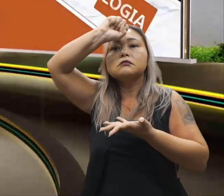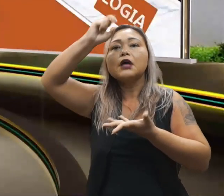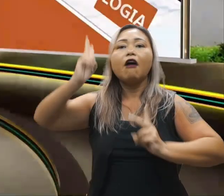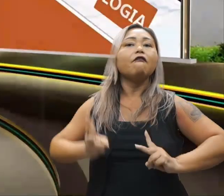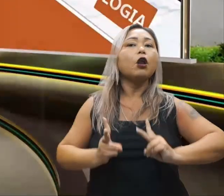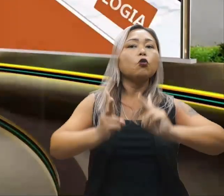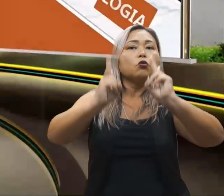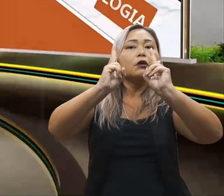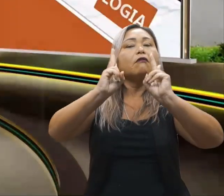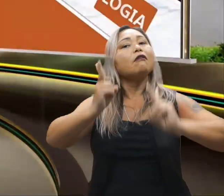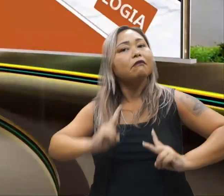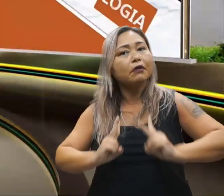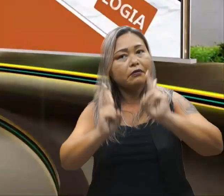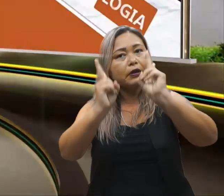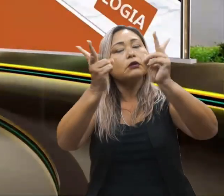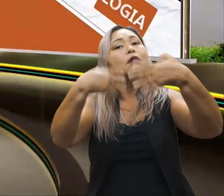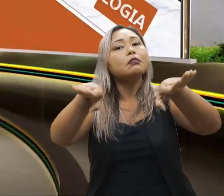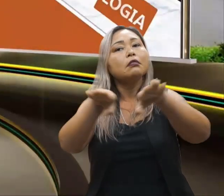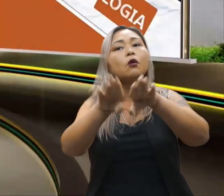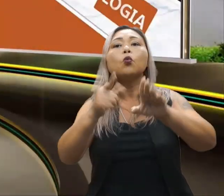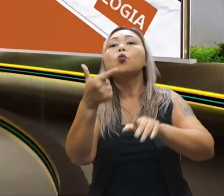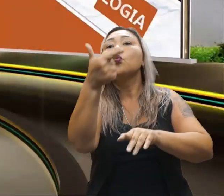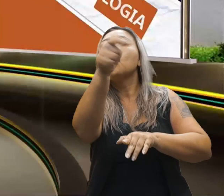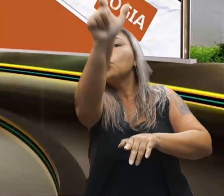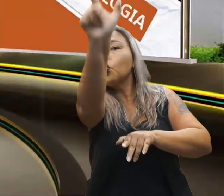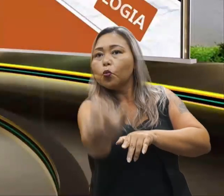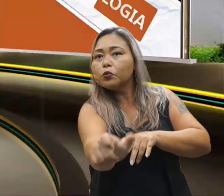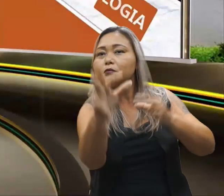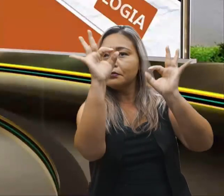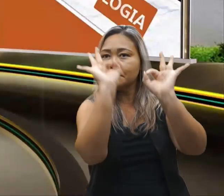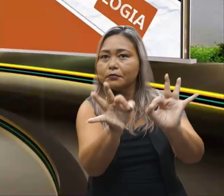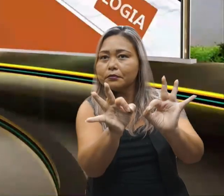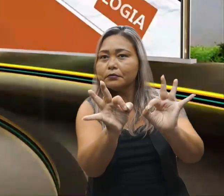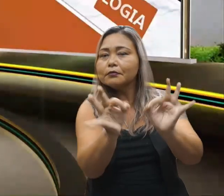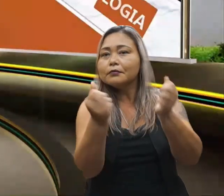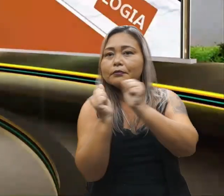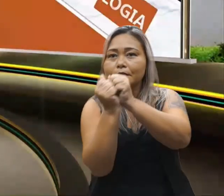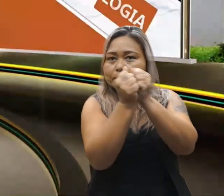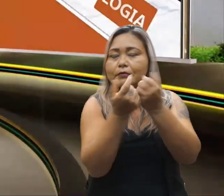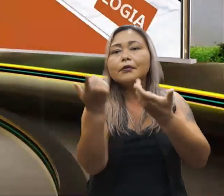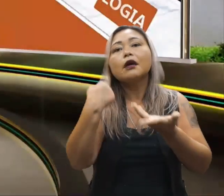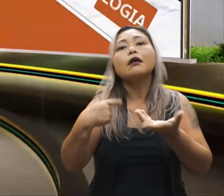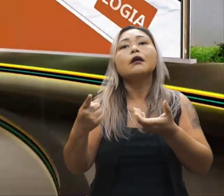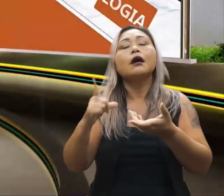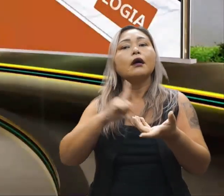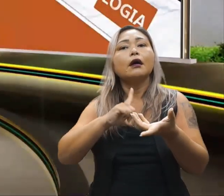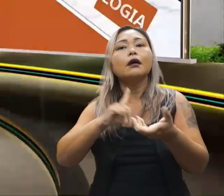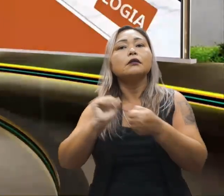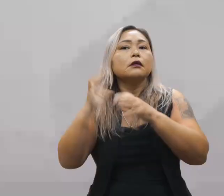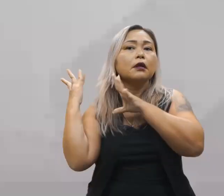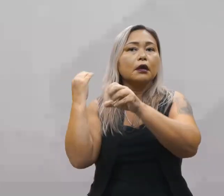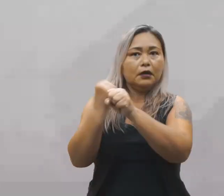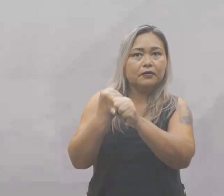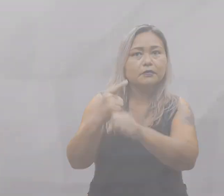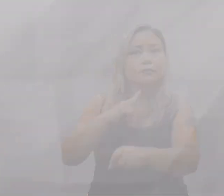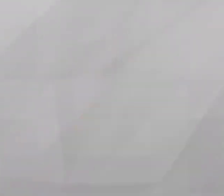e valorizar também os outros, tá certo? Fica comigo, daqui a pouco a gente tem a nossa revisão.